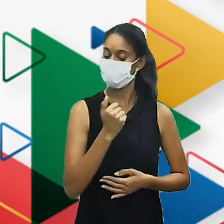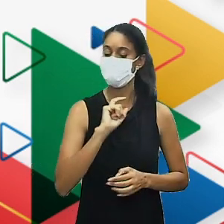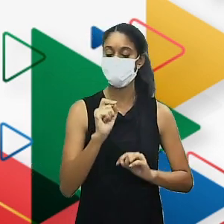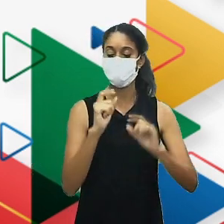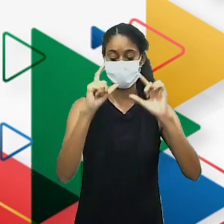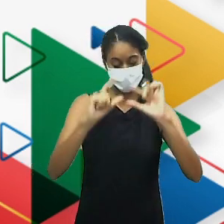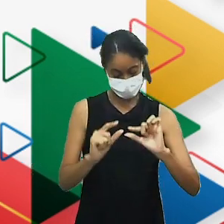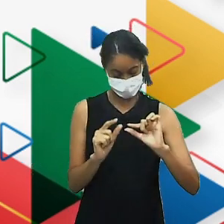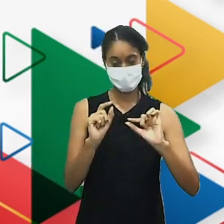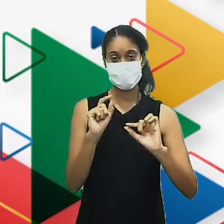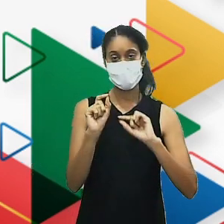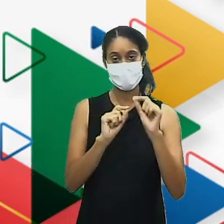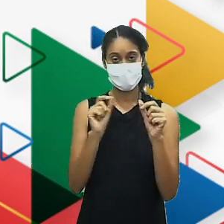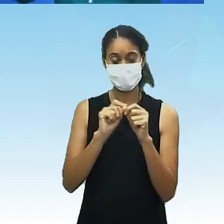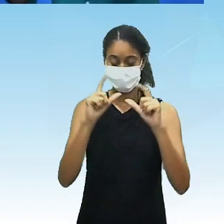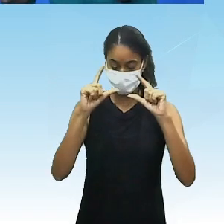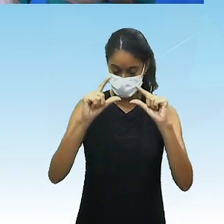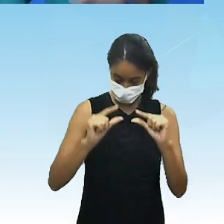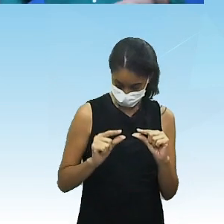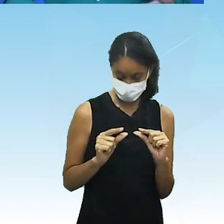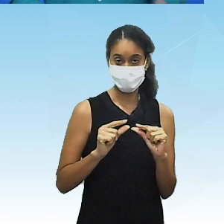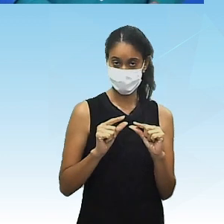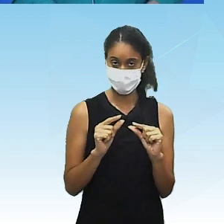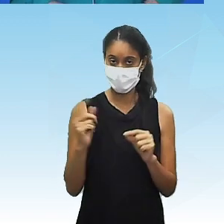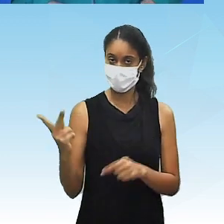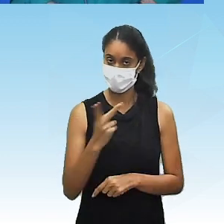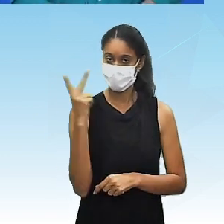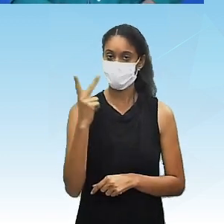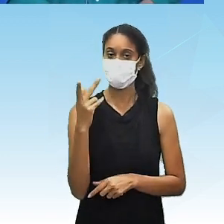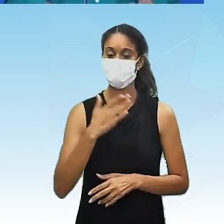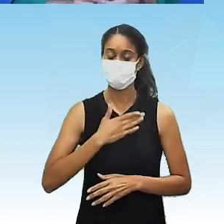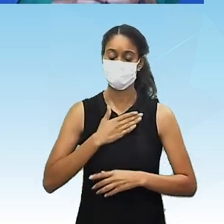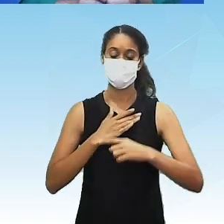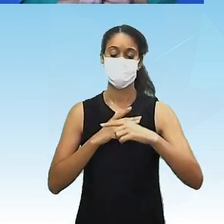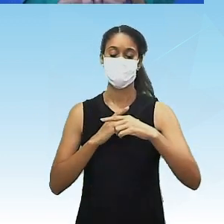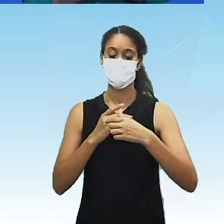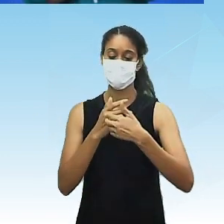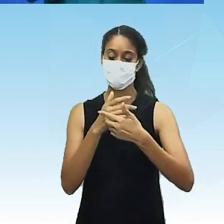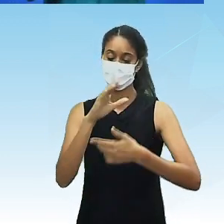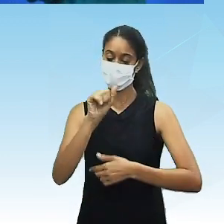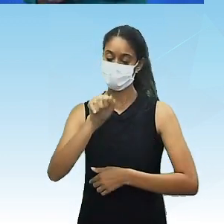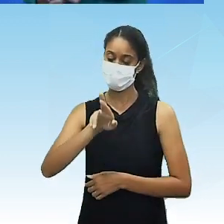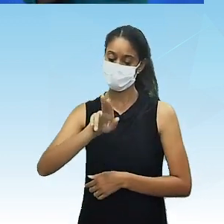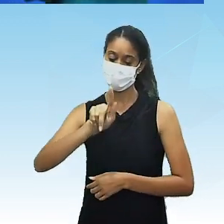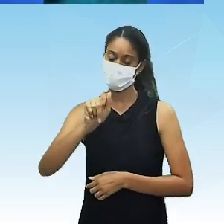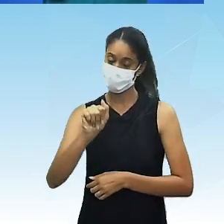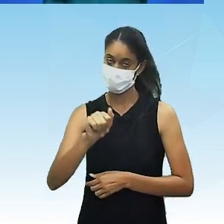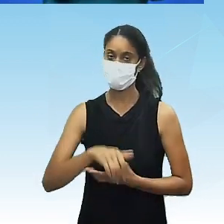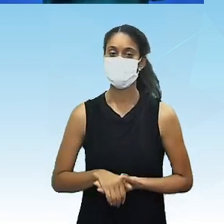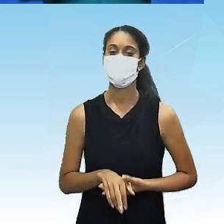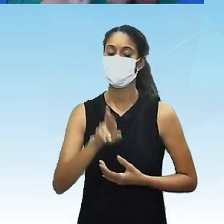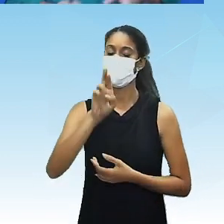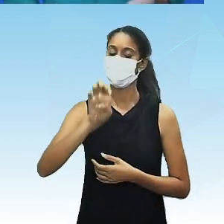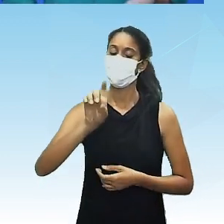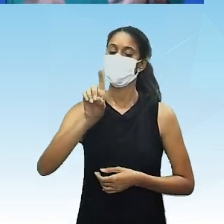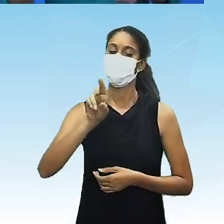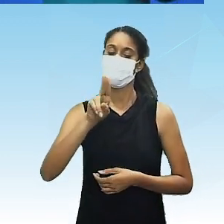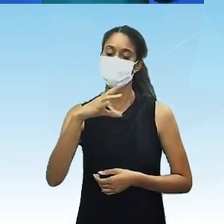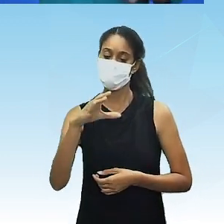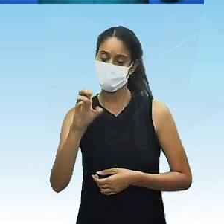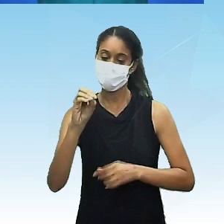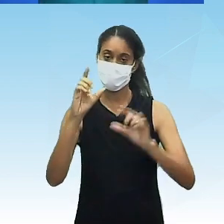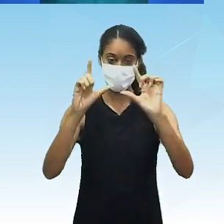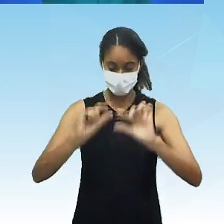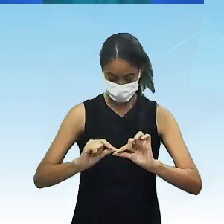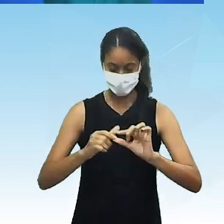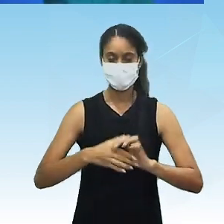redução, eu reduzo o valor da minha carga. Redução, eu reduzo o valor da minha carga. Pensa